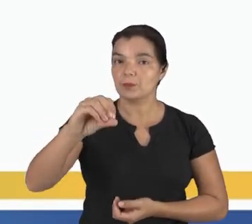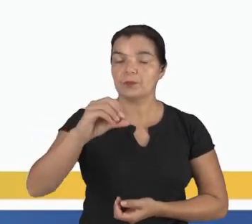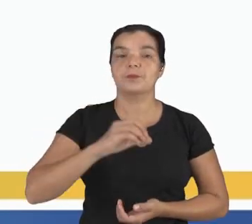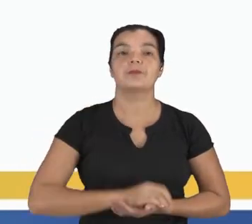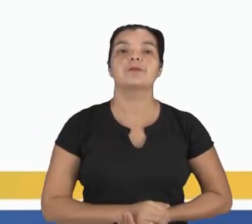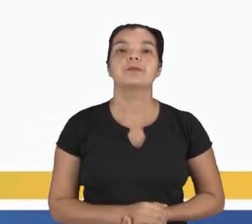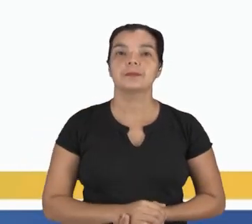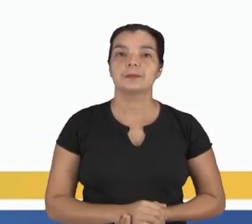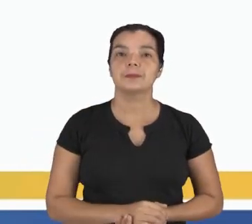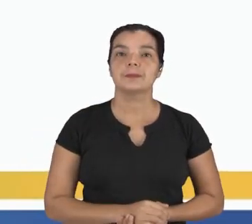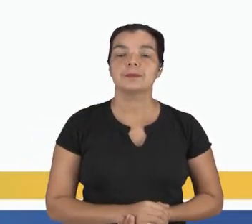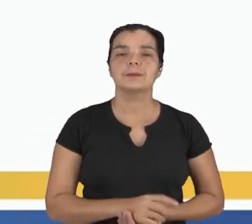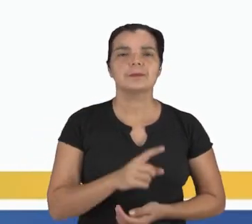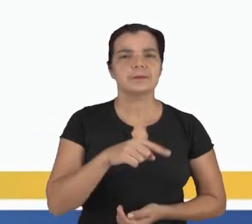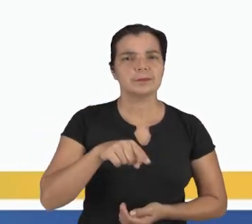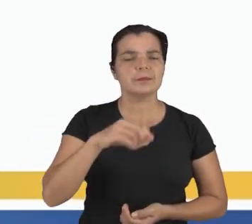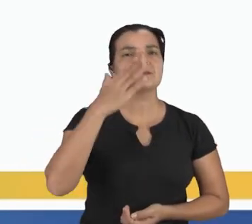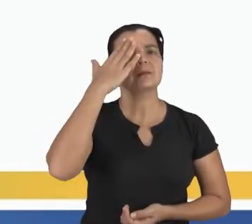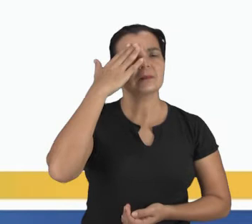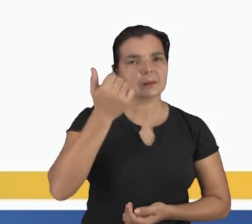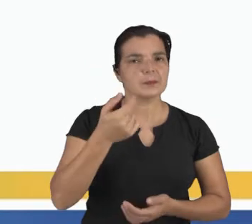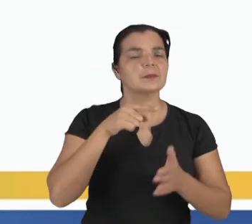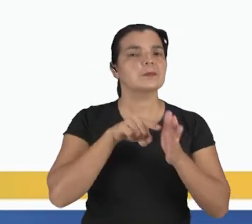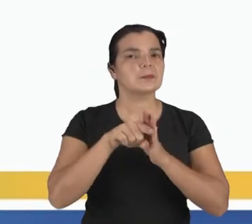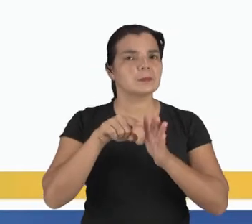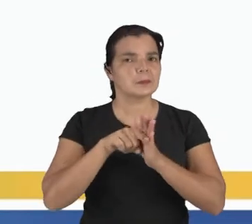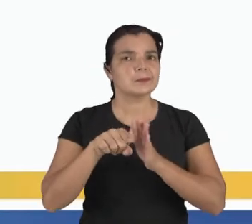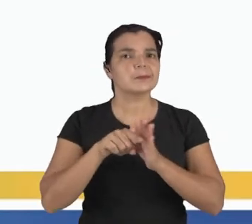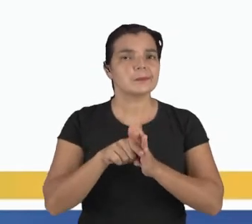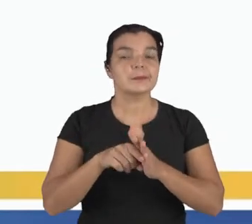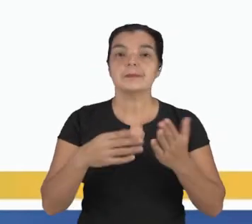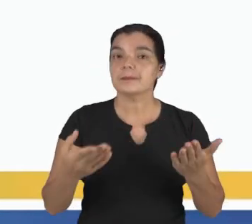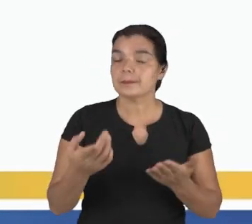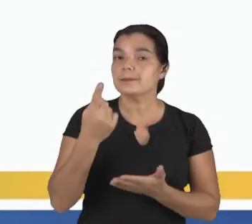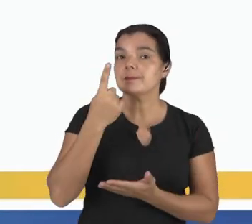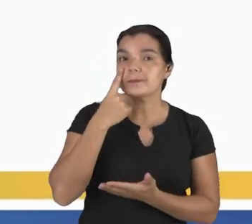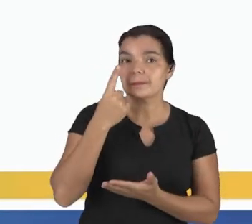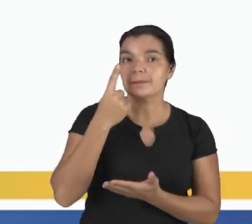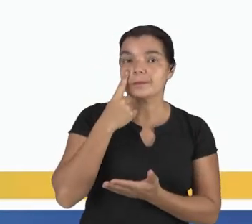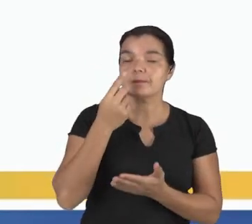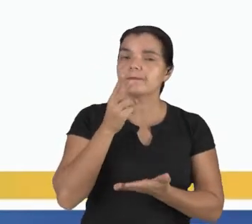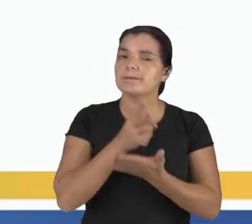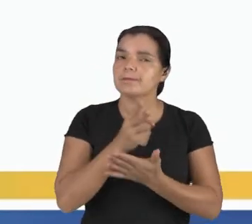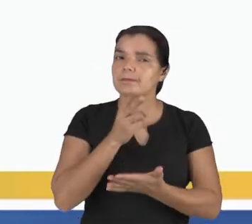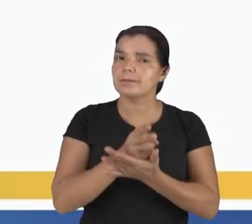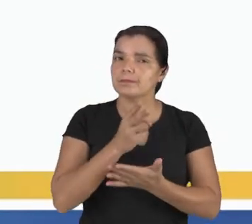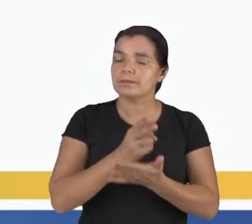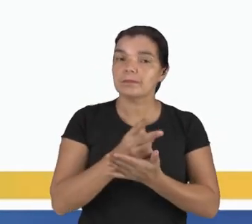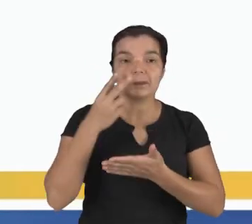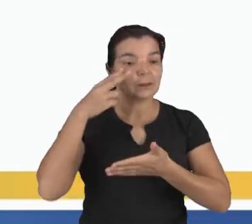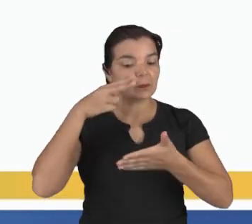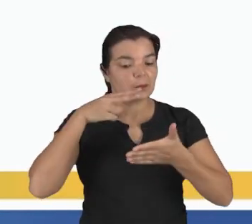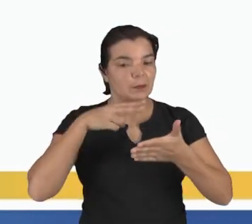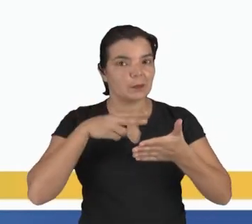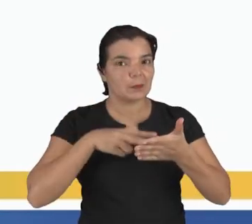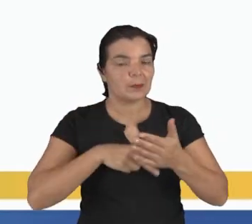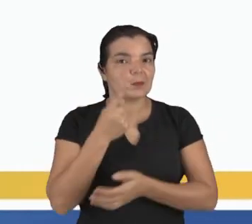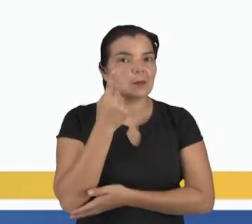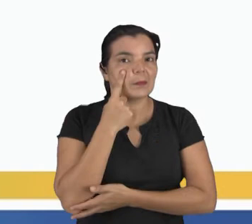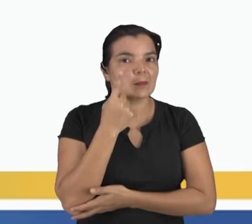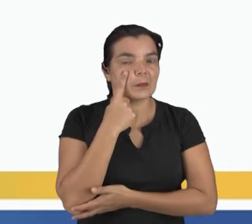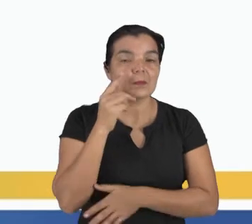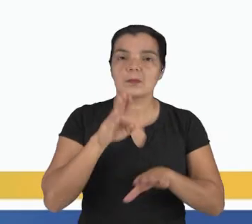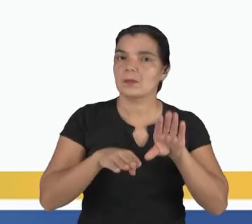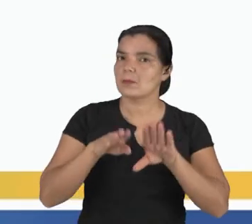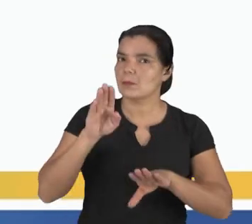90. Mas para saber essas questões, pessoal, a gente tem que dar sempre aquela relida. Observem.